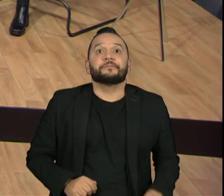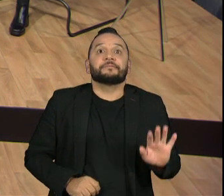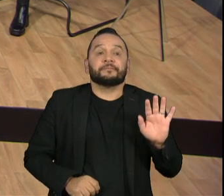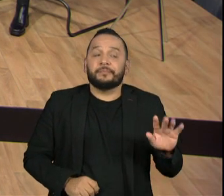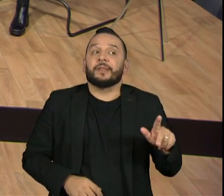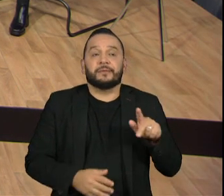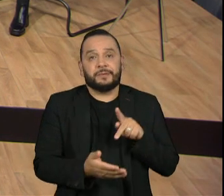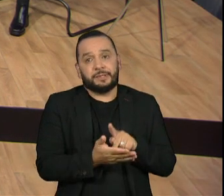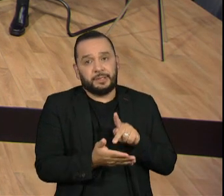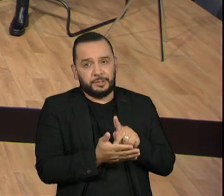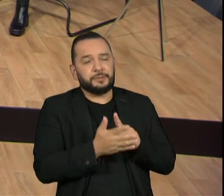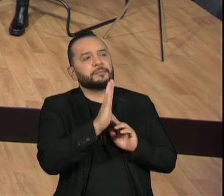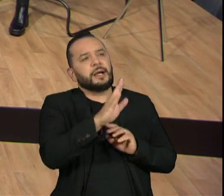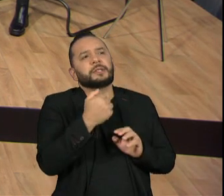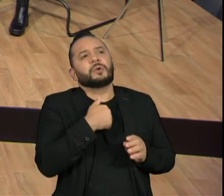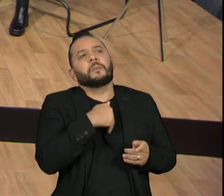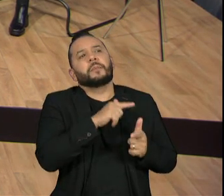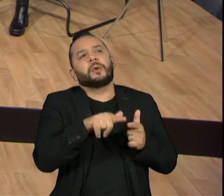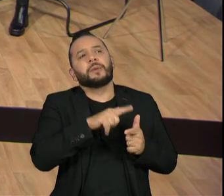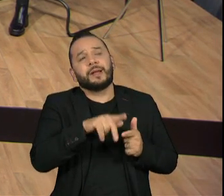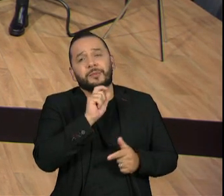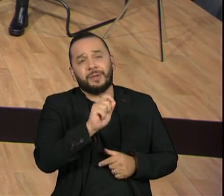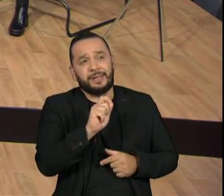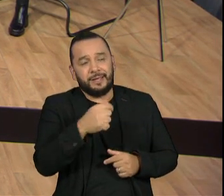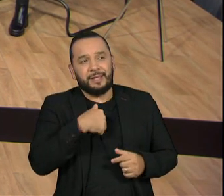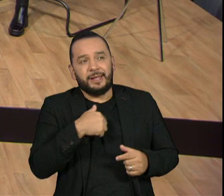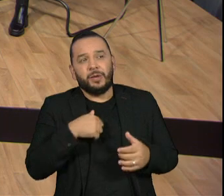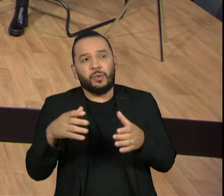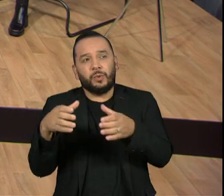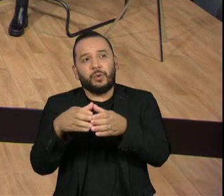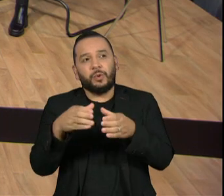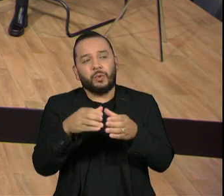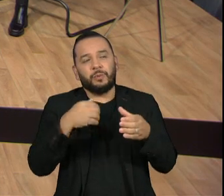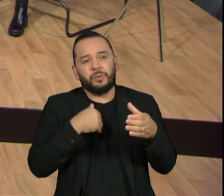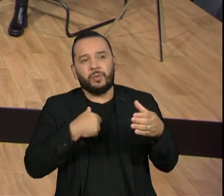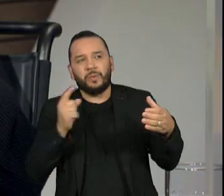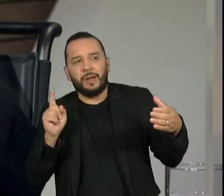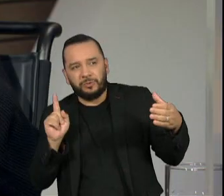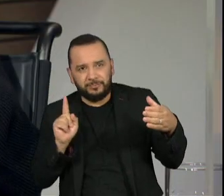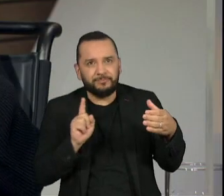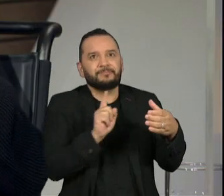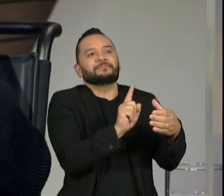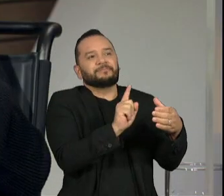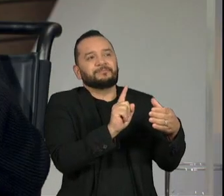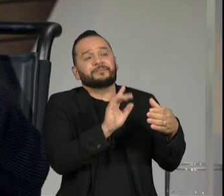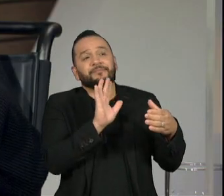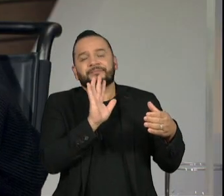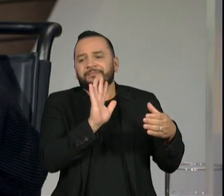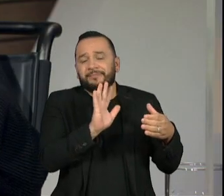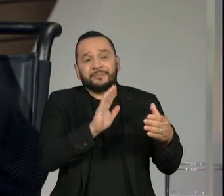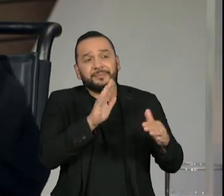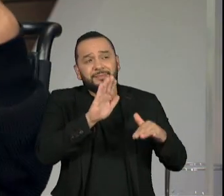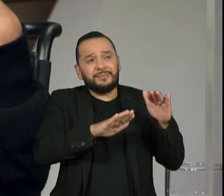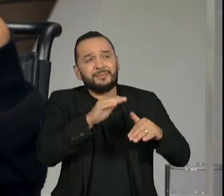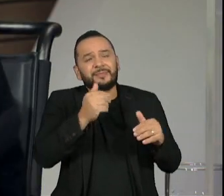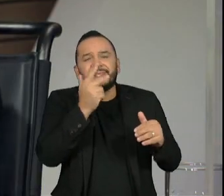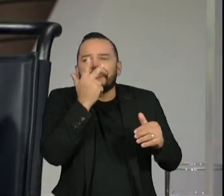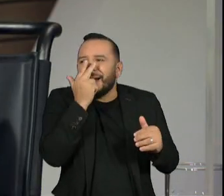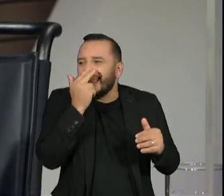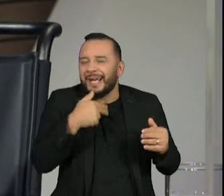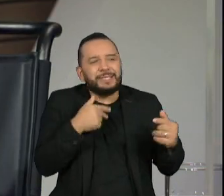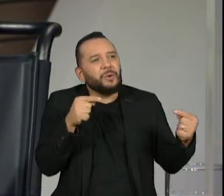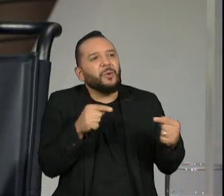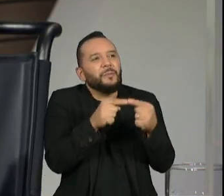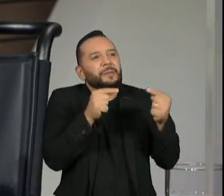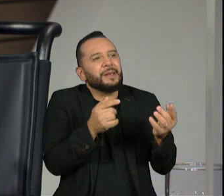problema é quando esse pertencimento passa por uma mimetização dos padrões da masculinidade branca, que é o que acontece no